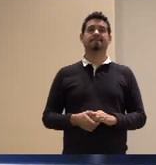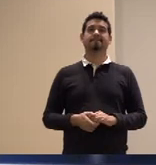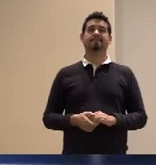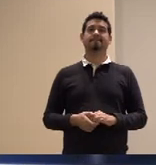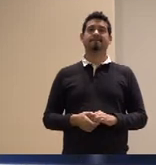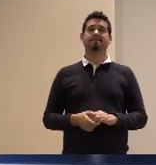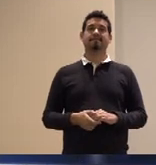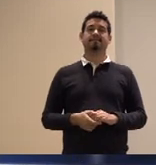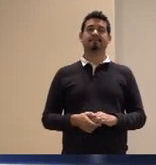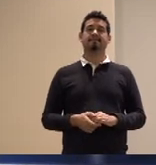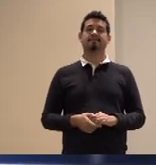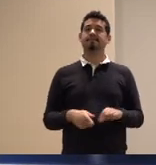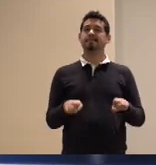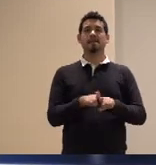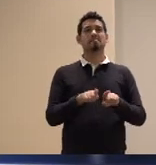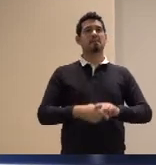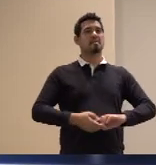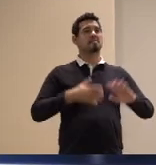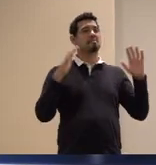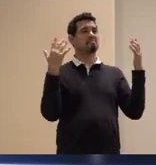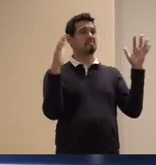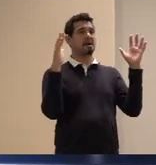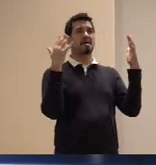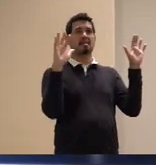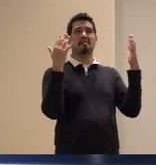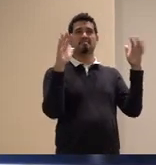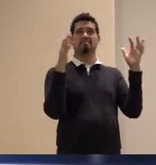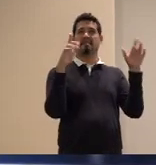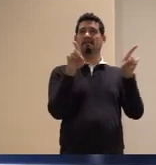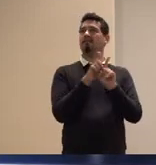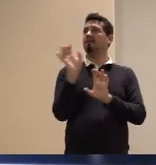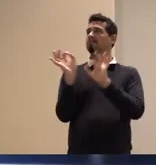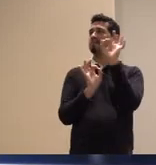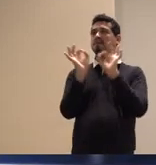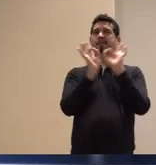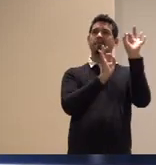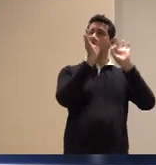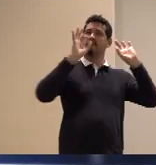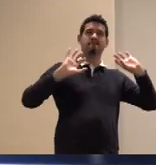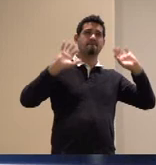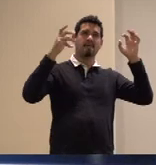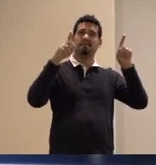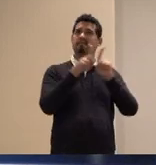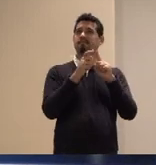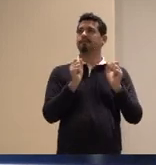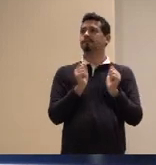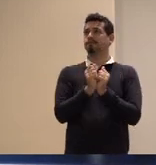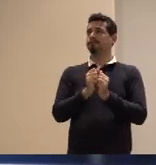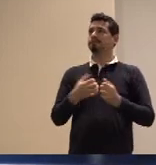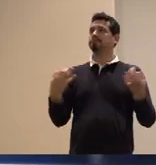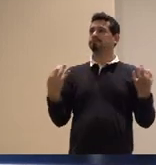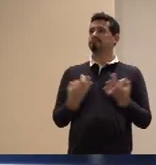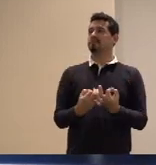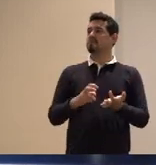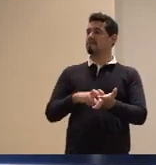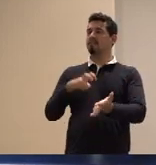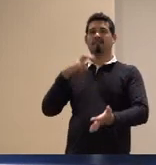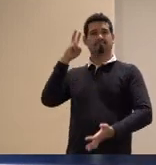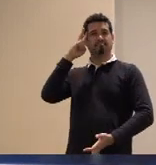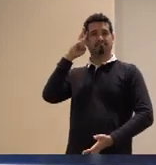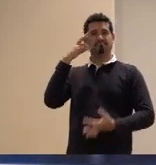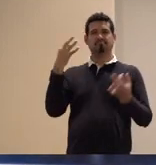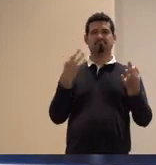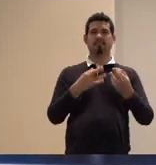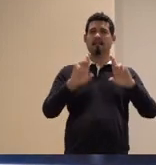Quero parabenizar aqui essa organização do evento, né? Uma manhã de segunda-feira